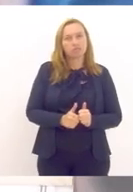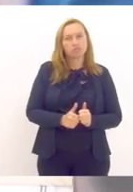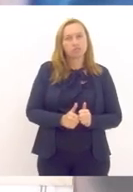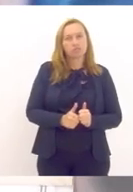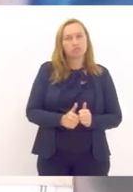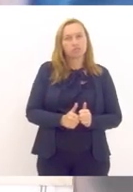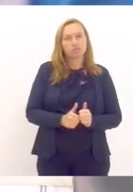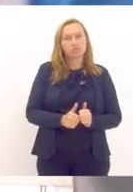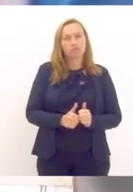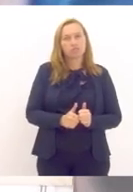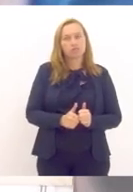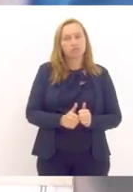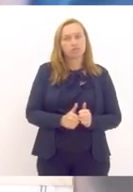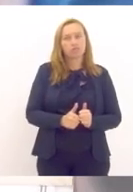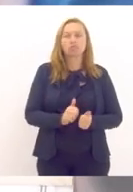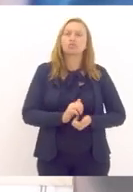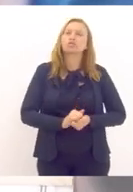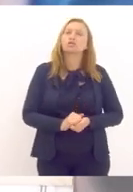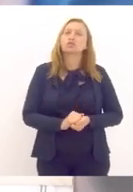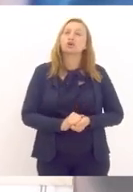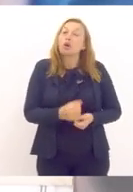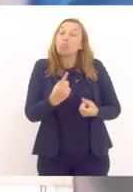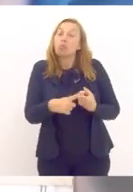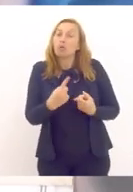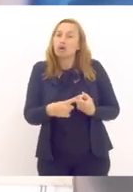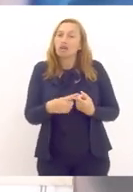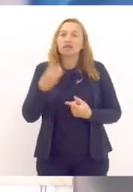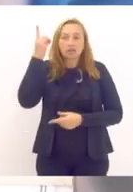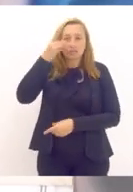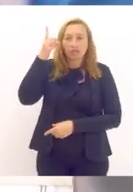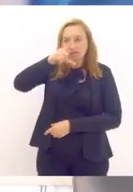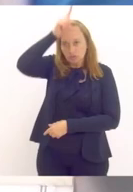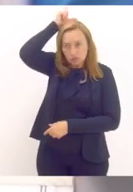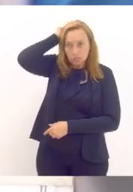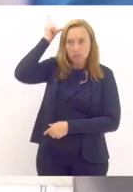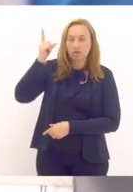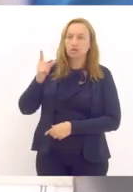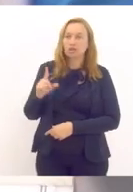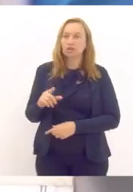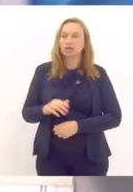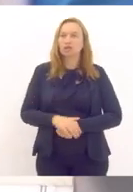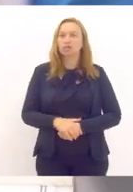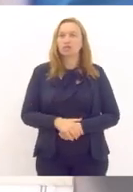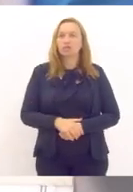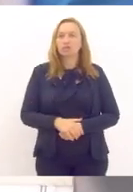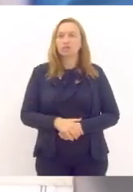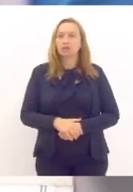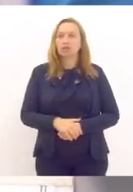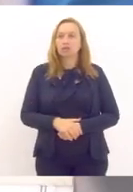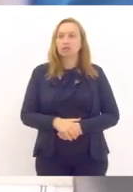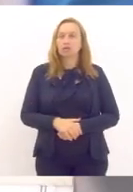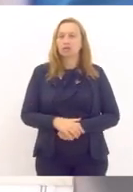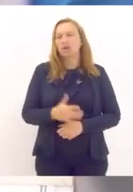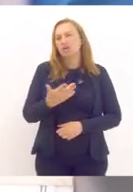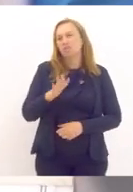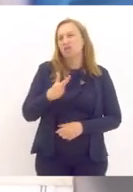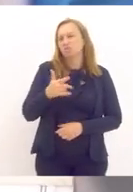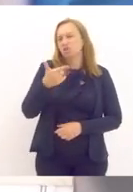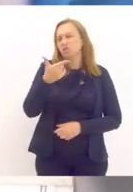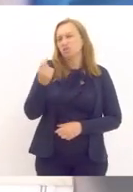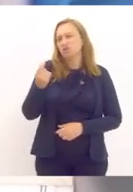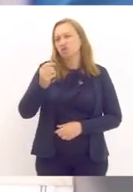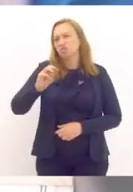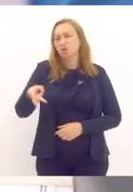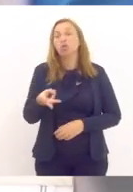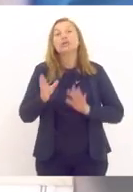desses benefícios, né? Porque, segundo o deputado Luiz Paulo, isso implica uma renúncia anual de em torno de 20 bilhões. Né?